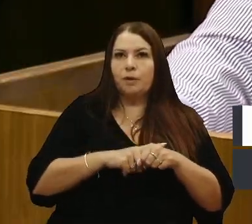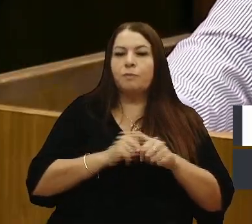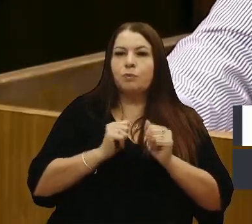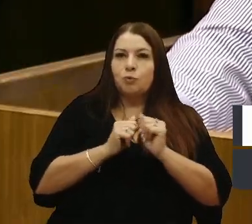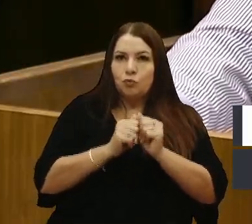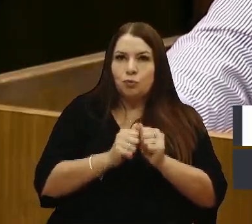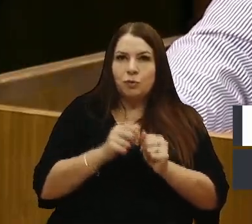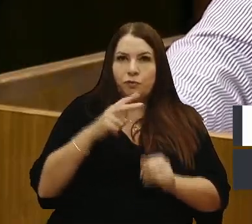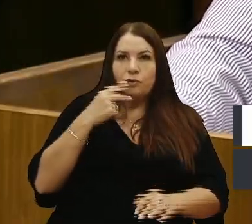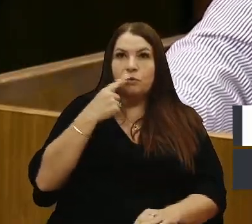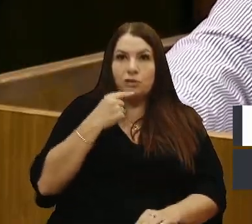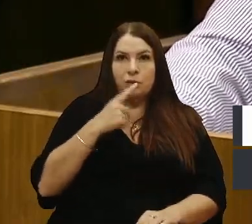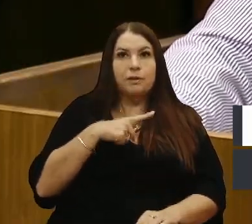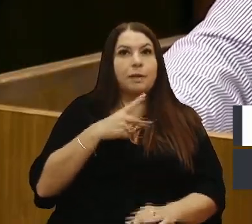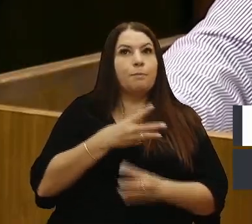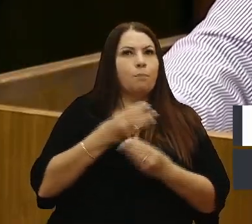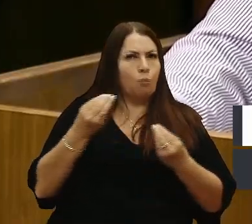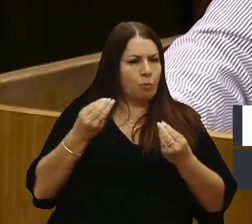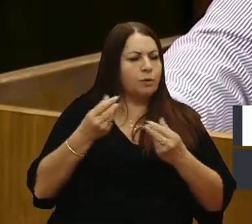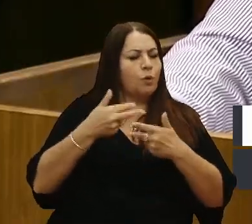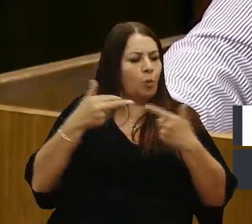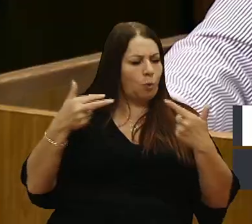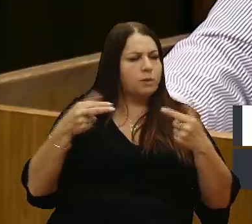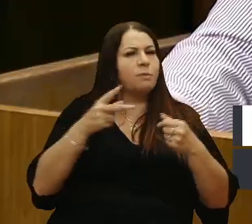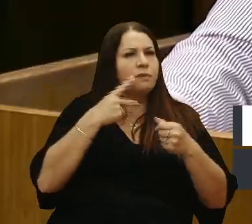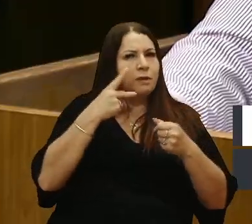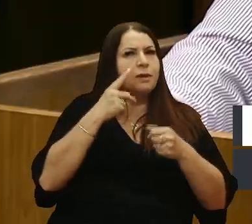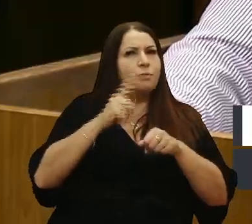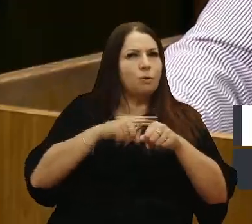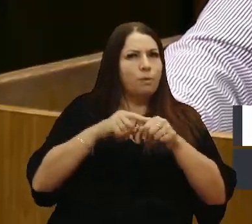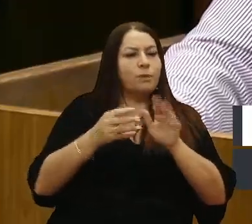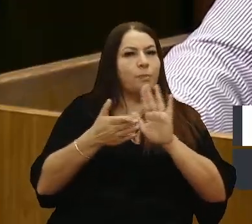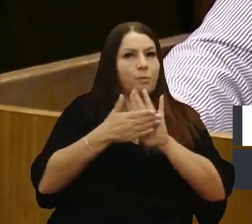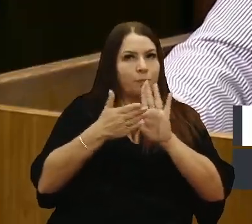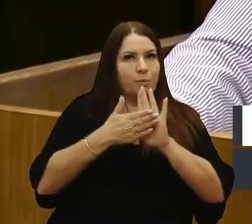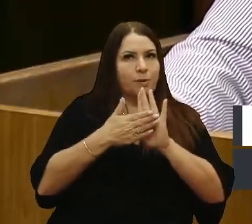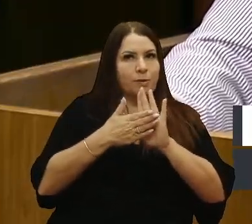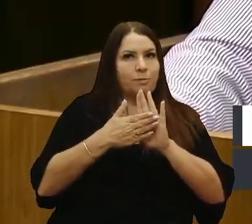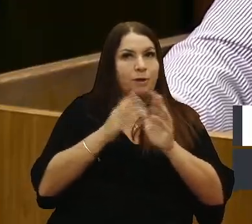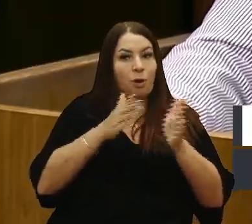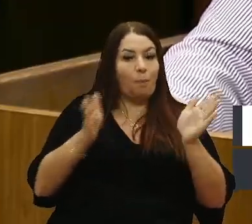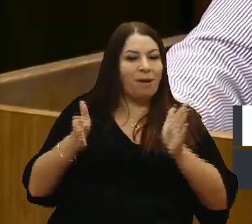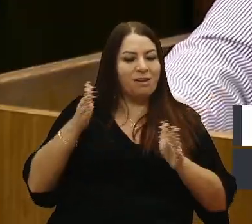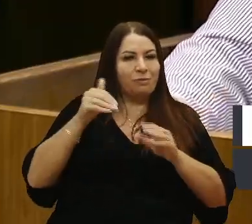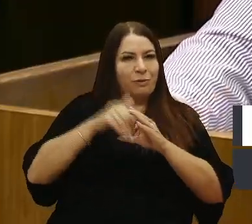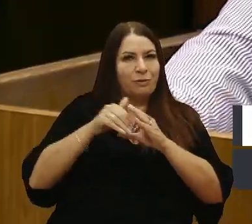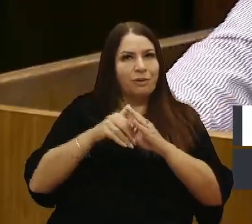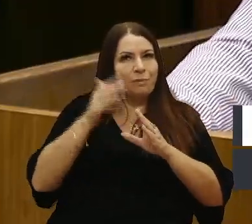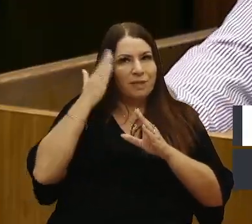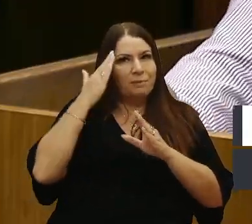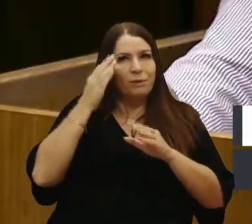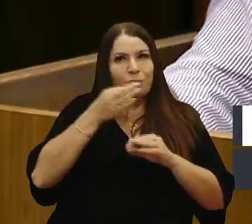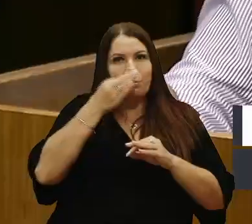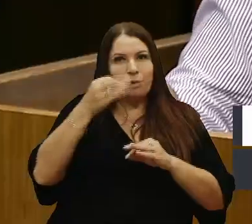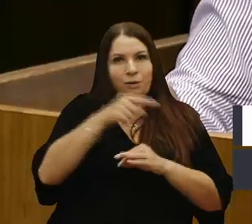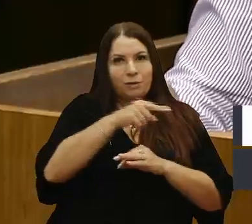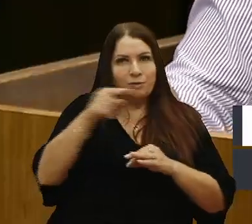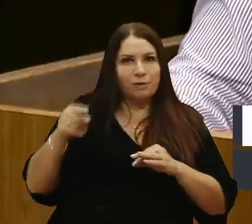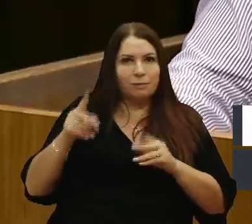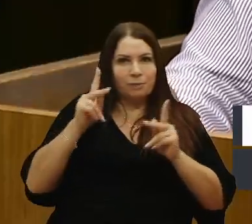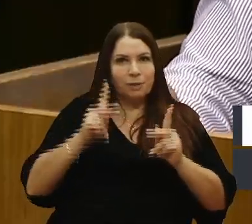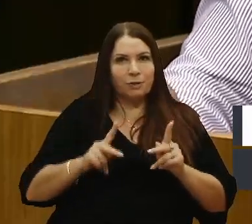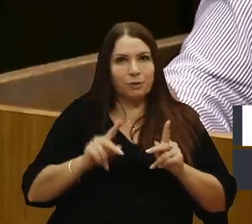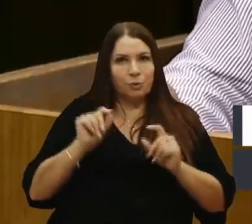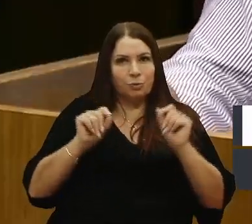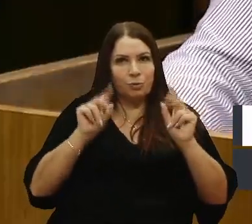juntos, vereadora Rose, tem muito pano para manga e é um momento propício porque é um período eleitoral, né? Para nós saber o posicionamento, inclusive, das pessoas